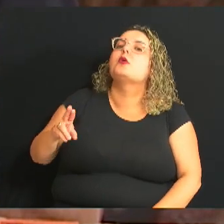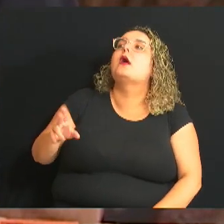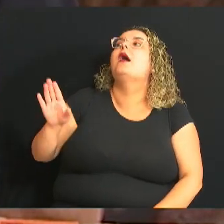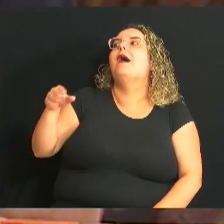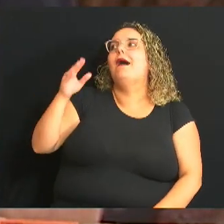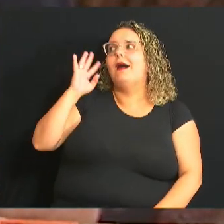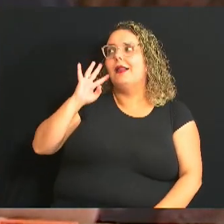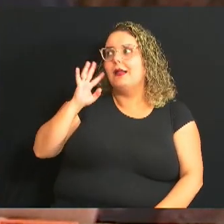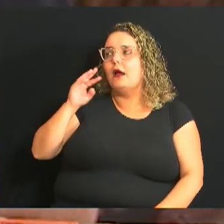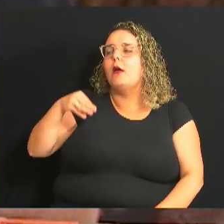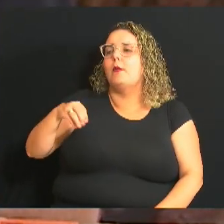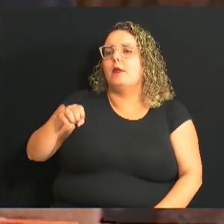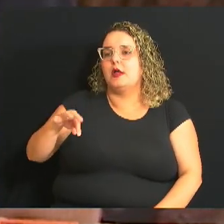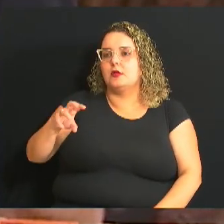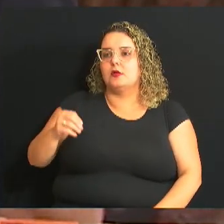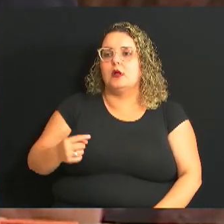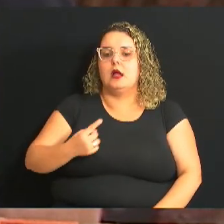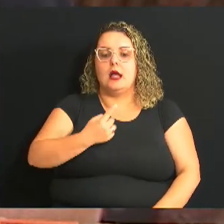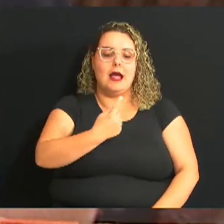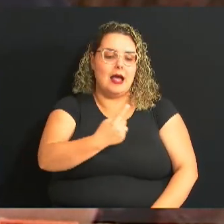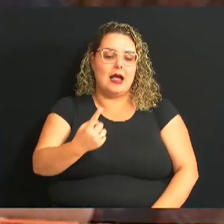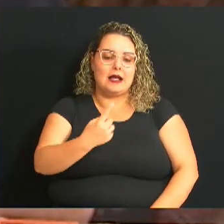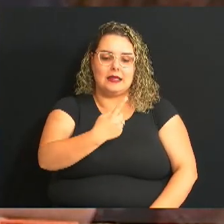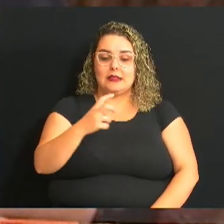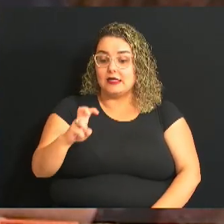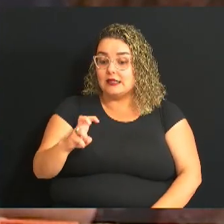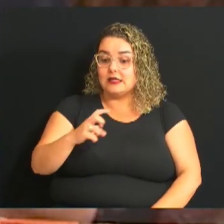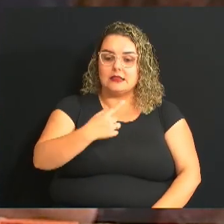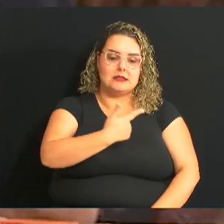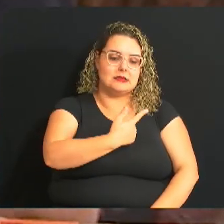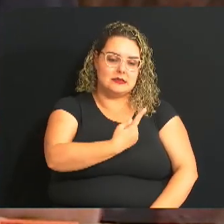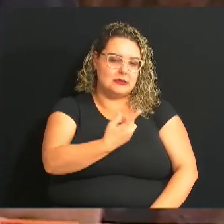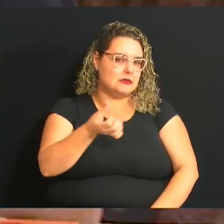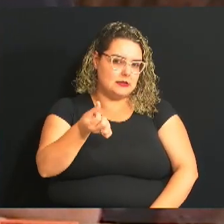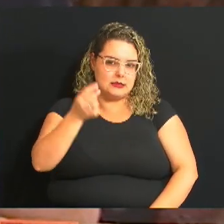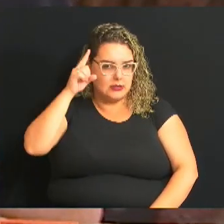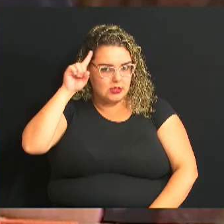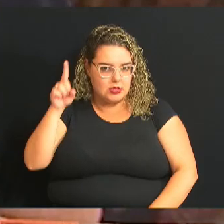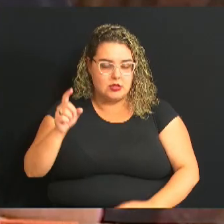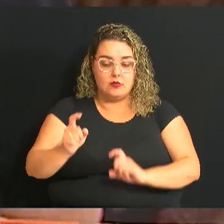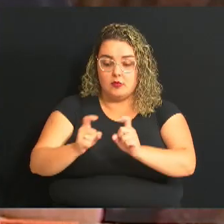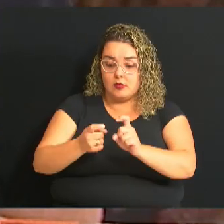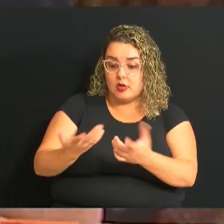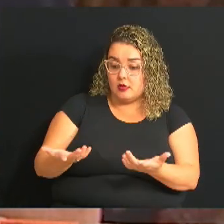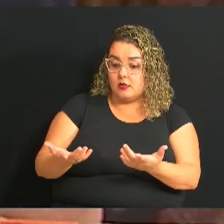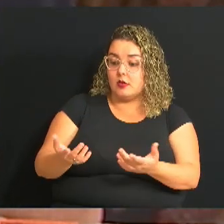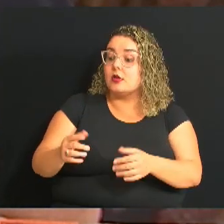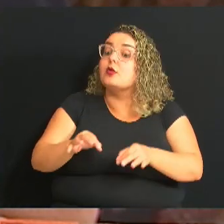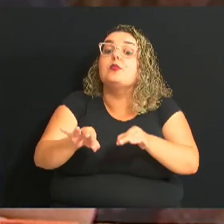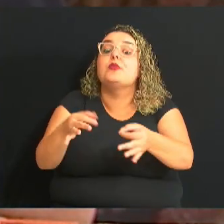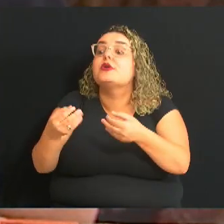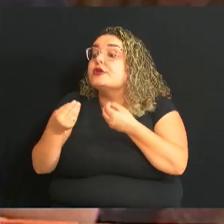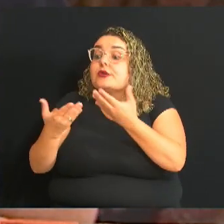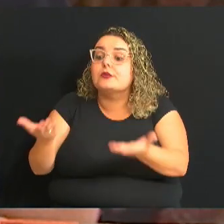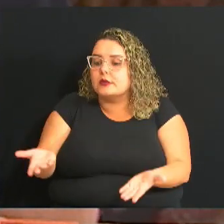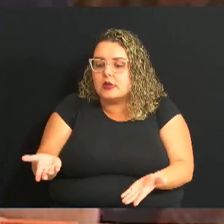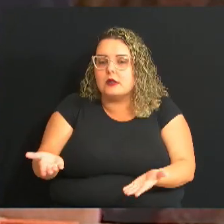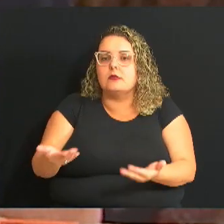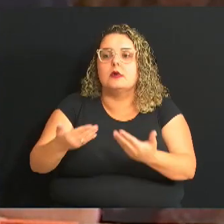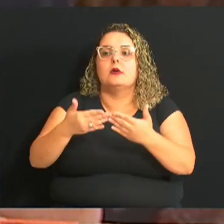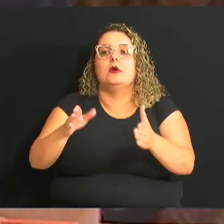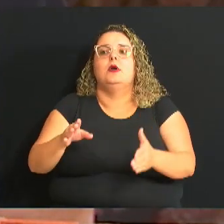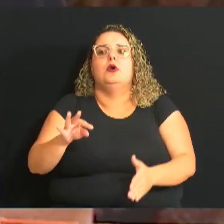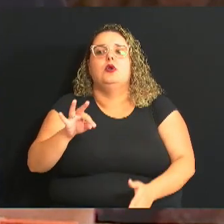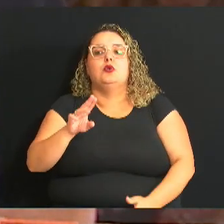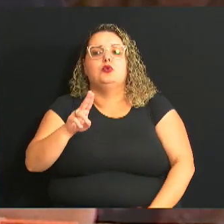quê? Cada 15 dias ele faz uma reunião para saber se o projeto está andando. Ele abre portas. Precisava falar com alguém que entenda de túnel de vento. Tem